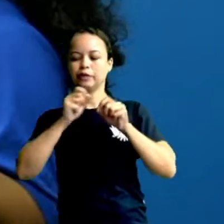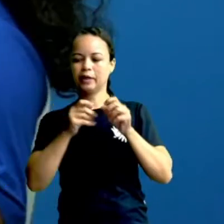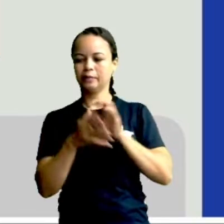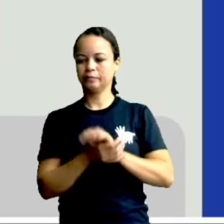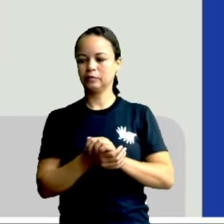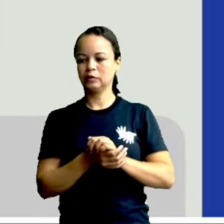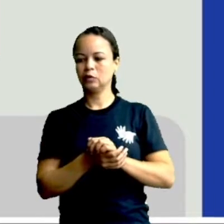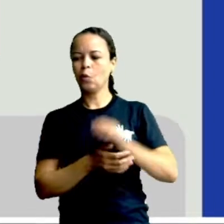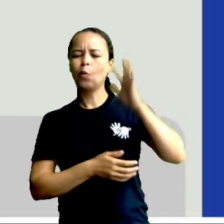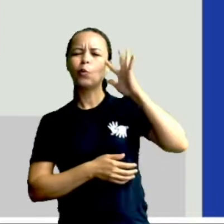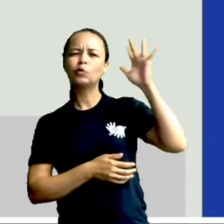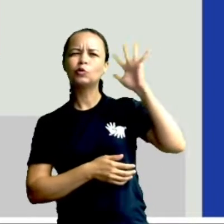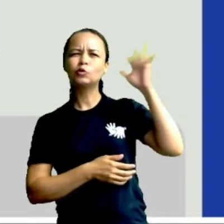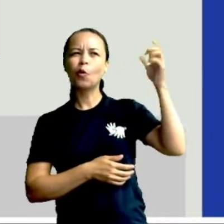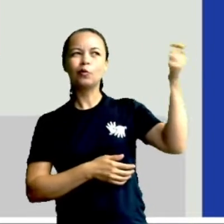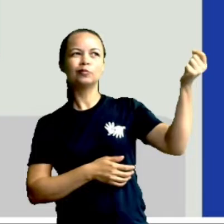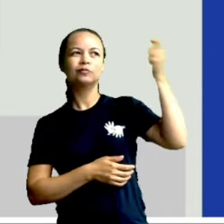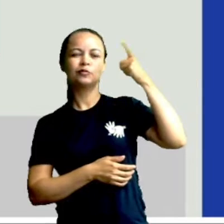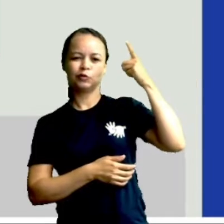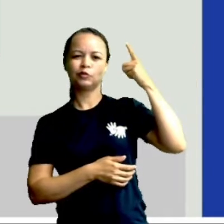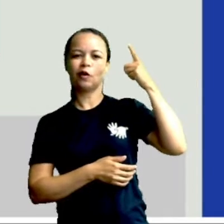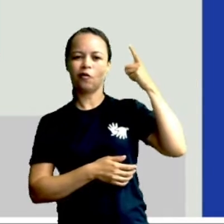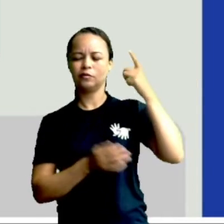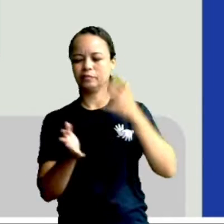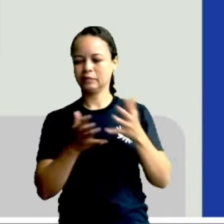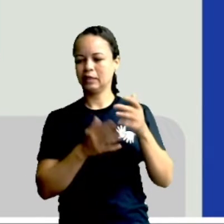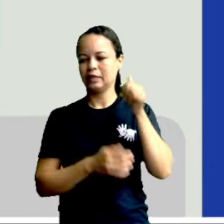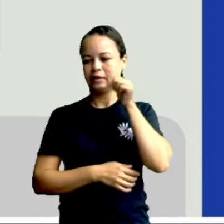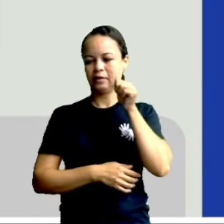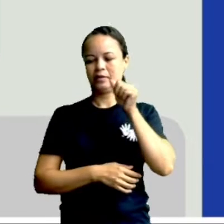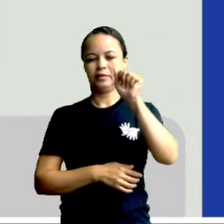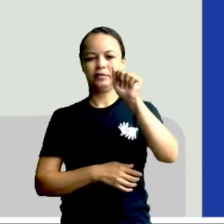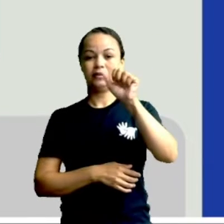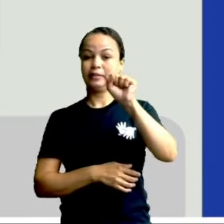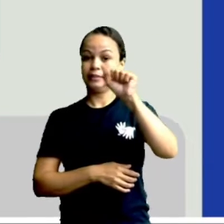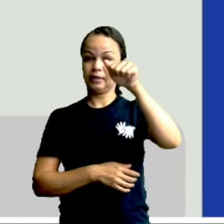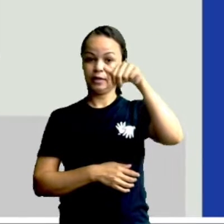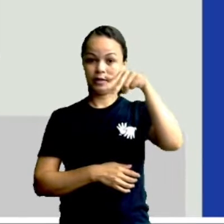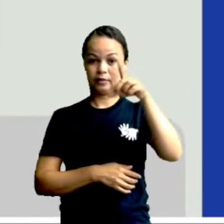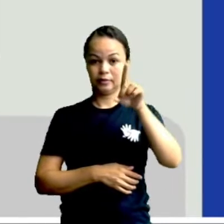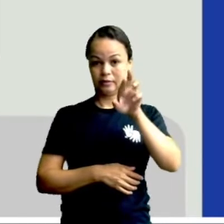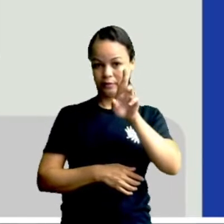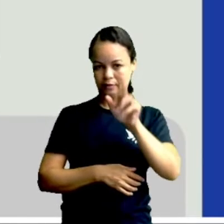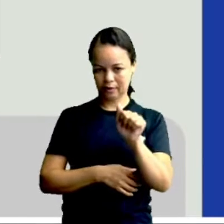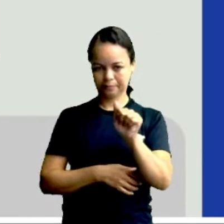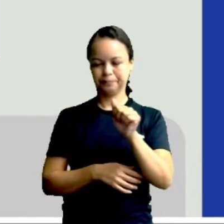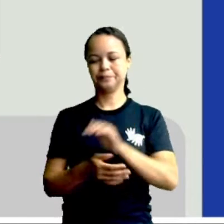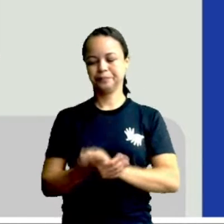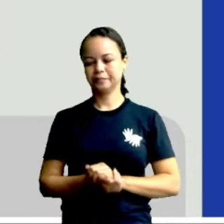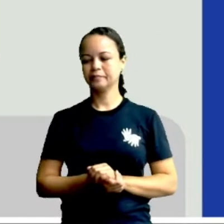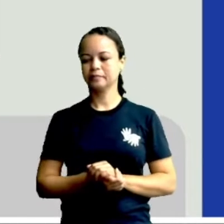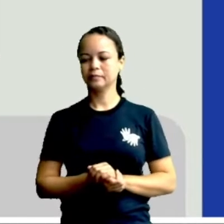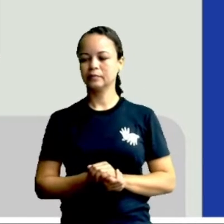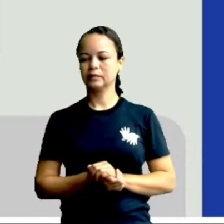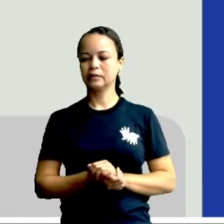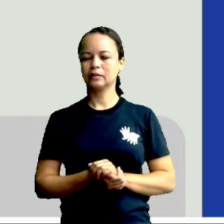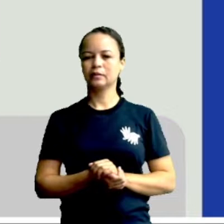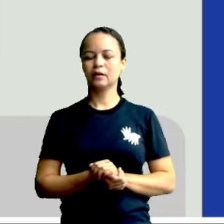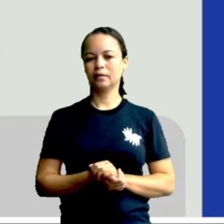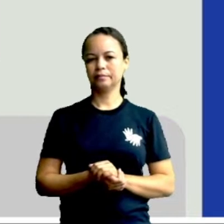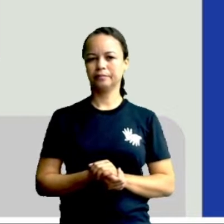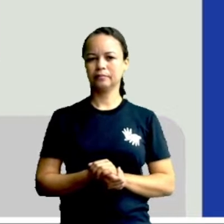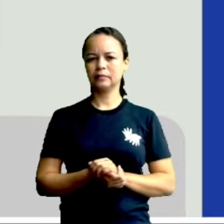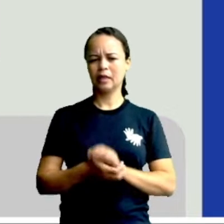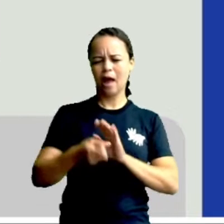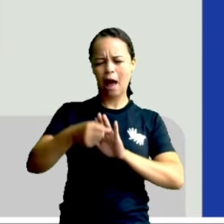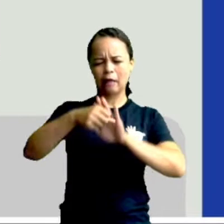O Sonho do Sol, de Sandra Ferrari Radish. Quando a noite chega,